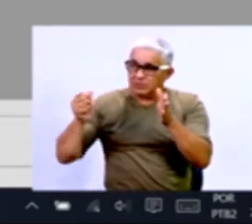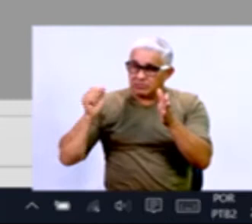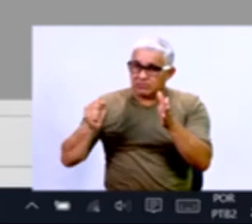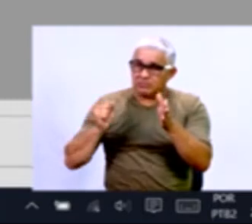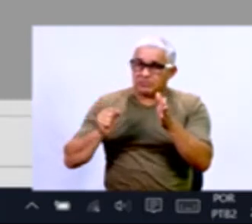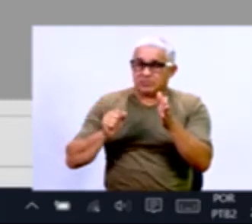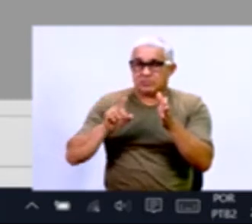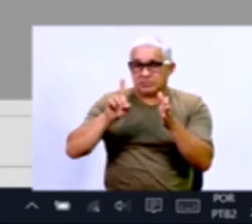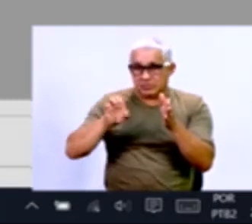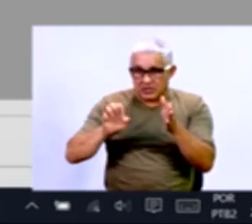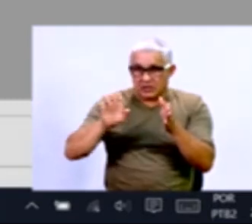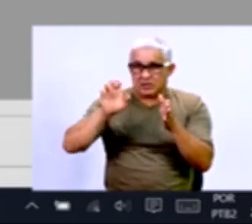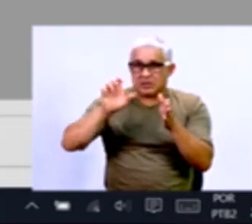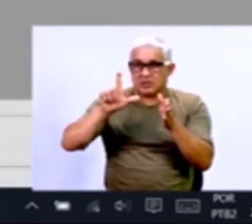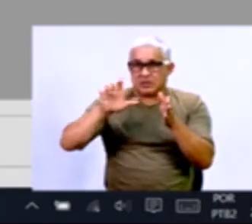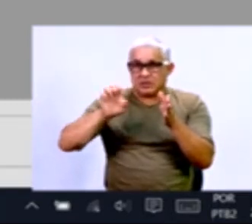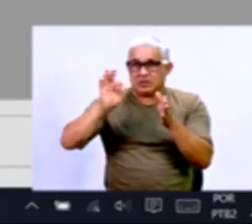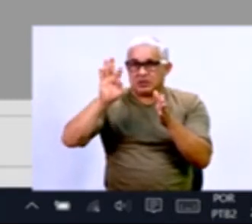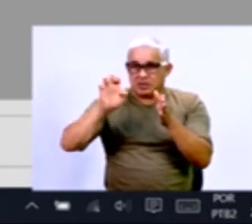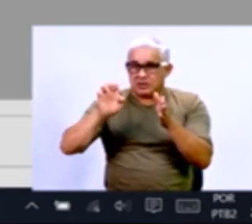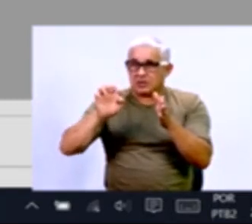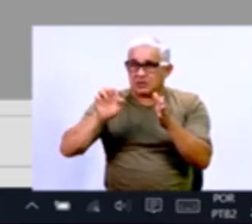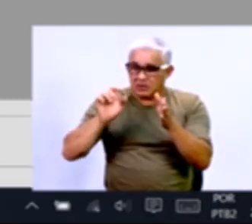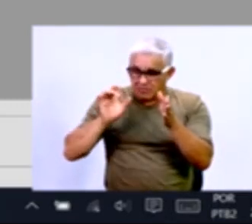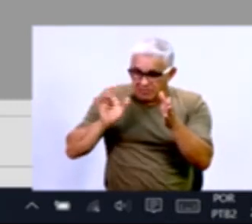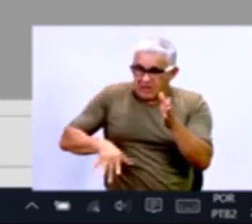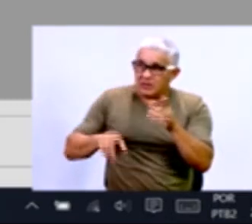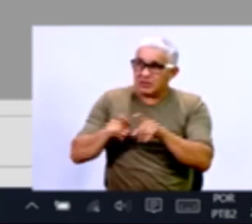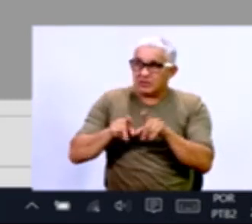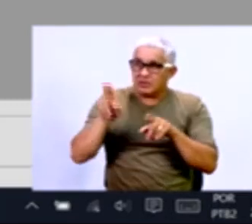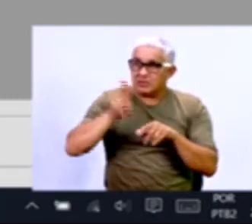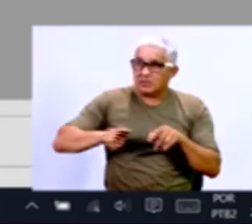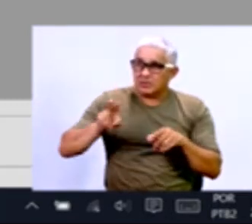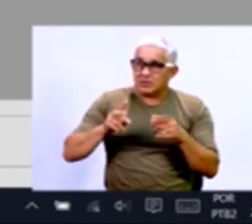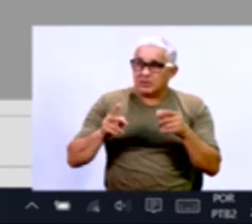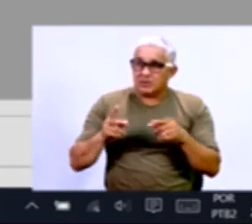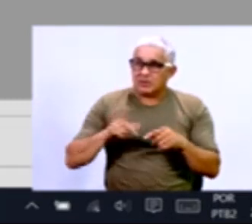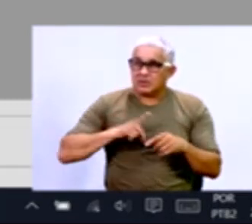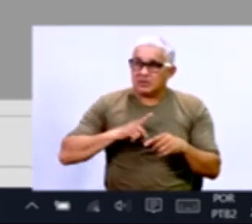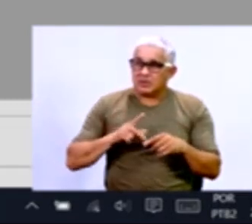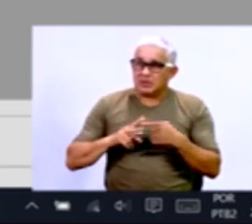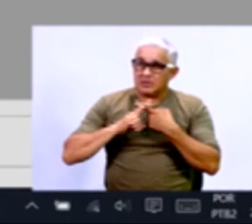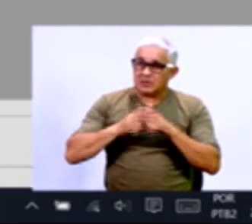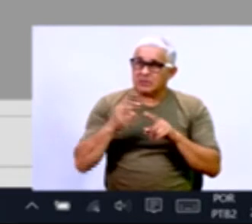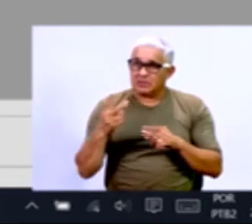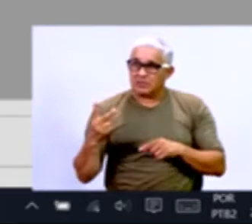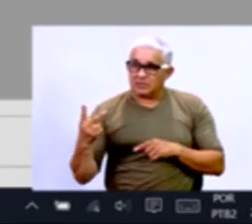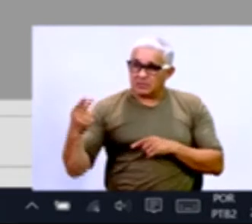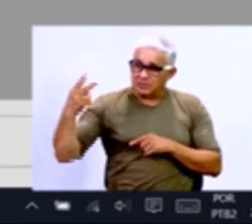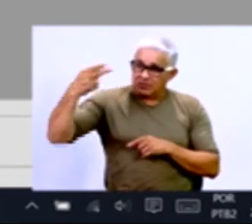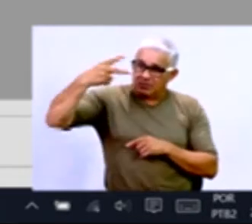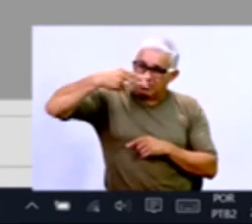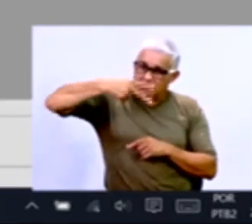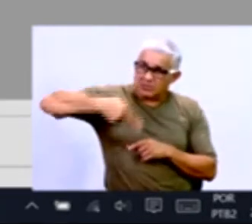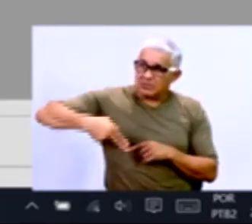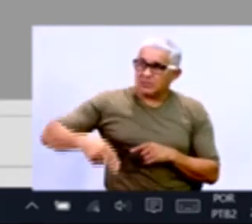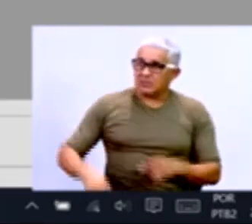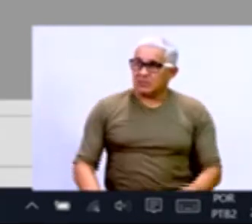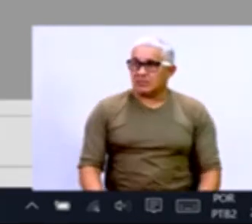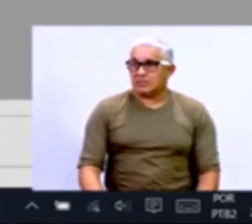delete no teclado, ou eu posso usar aqui, ó, essa ferramenta de cortar. E aí eu corto um pedaço da